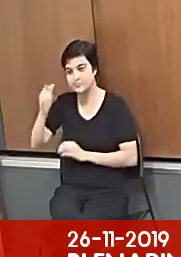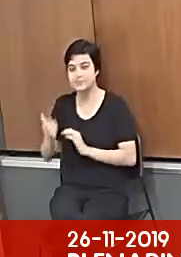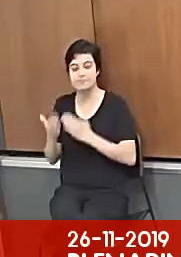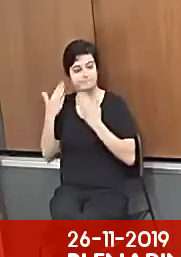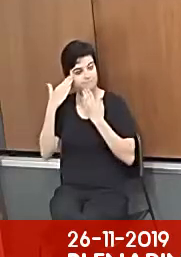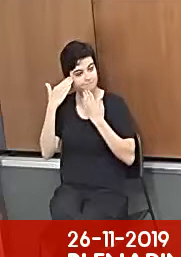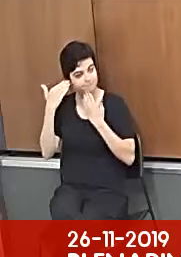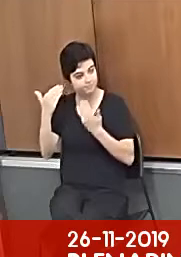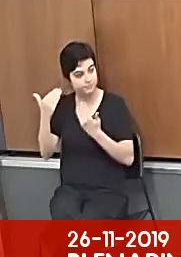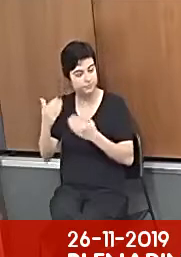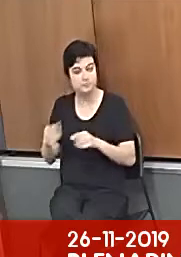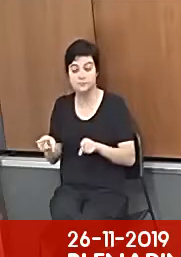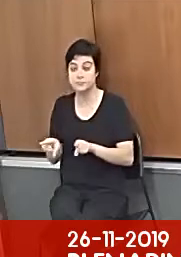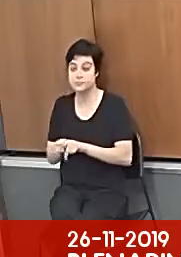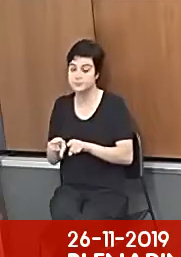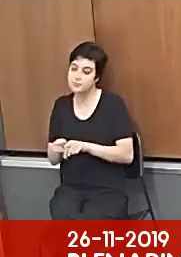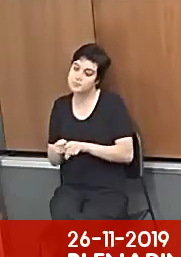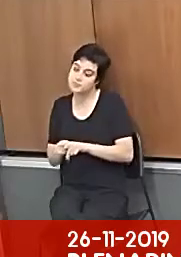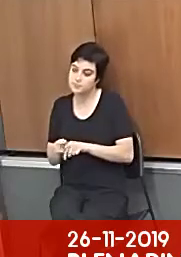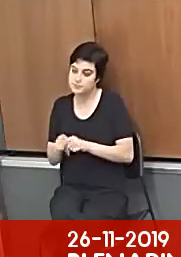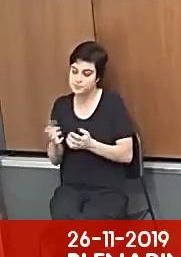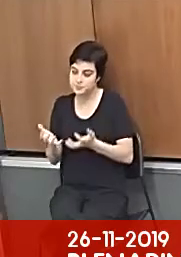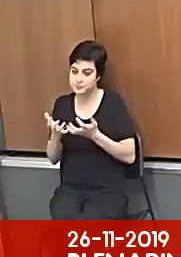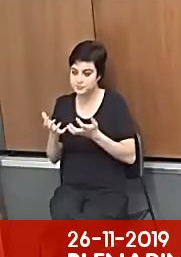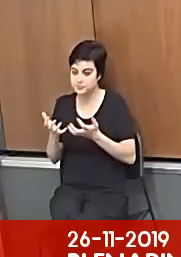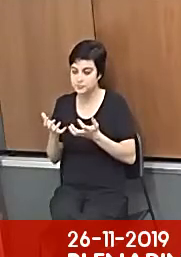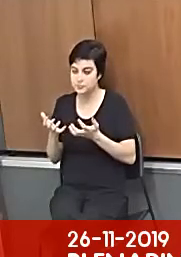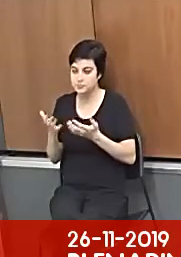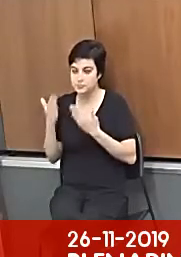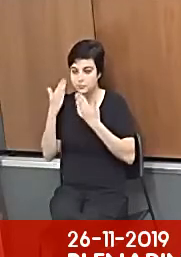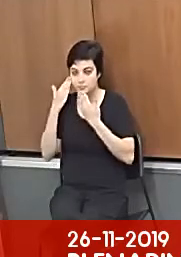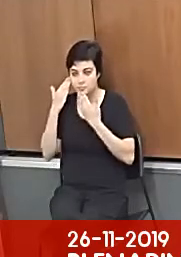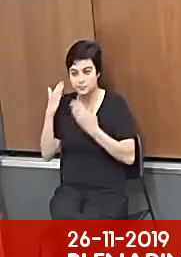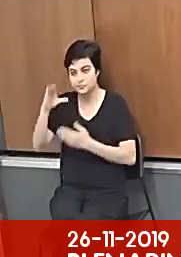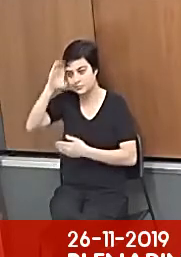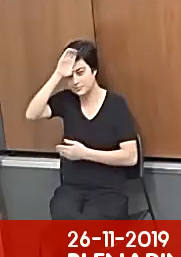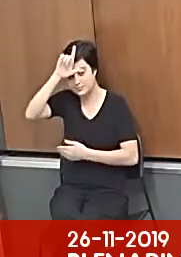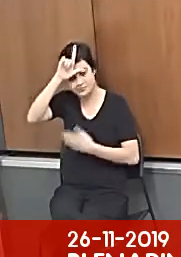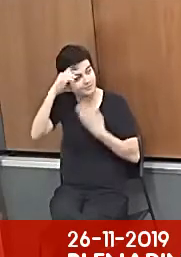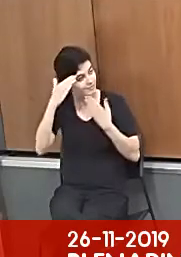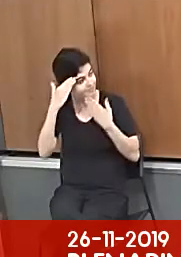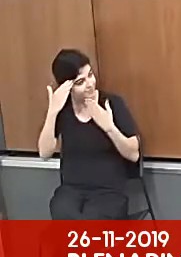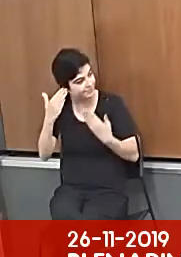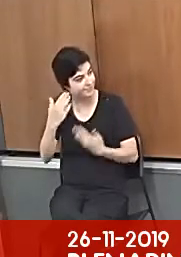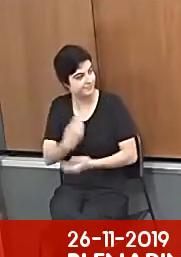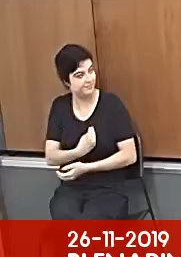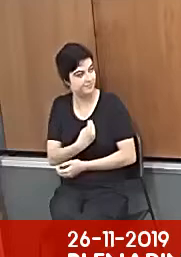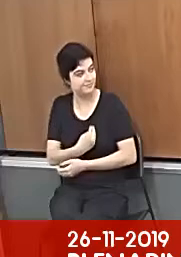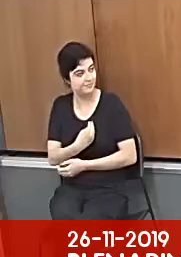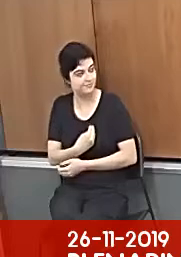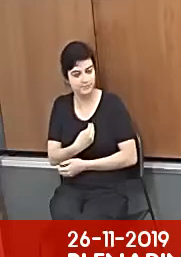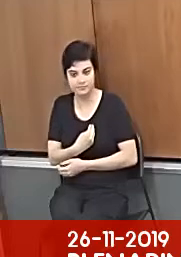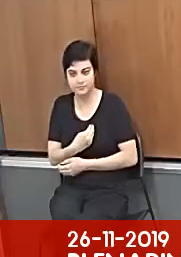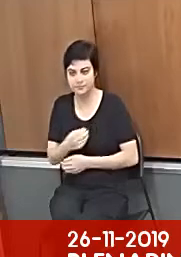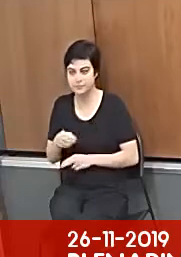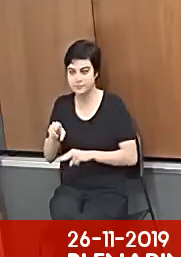obrigado. Quero aqui também registrar, e a Clarissa está aqui, Clarissa, acabei de te anunciar, Clarissa aqui, ó,